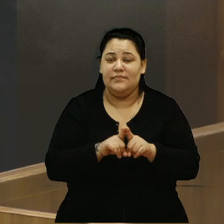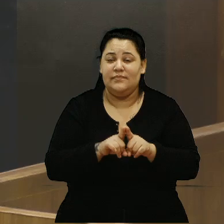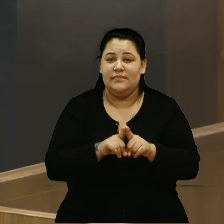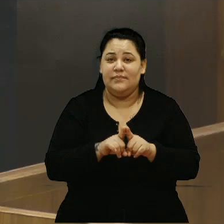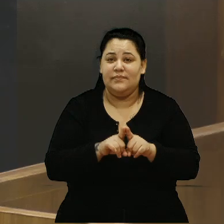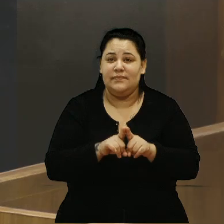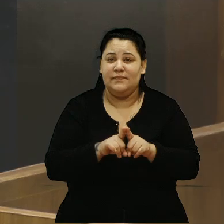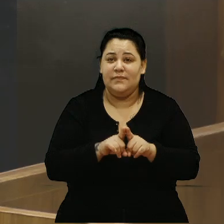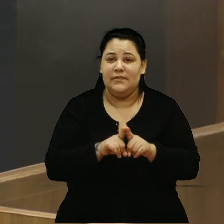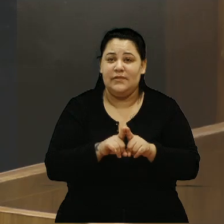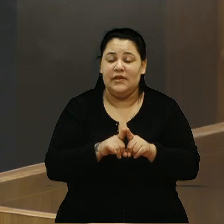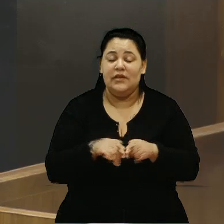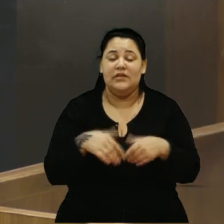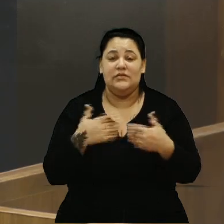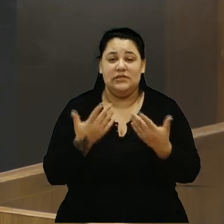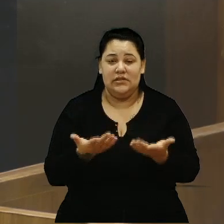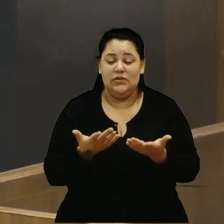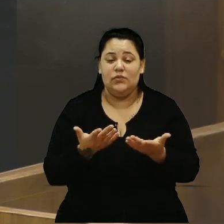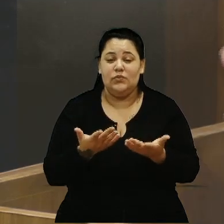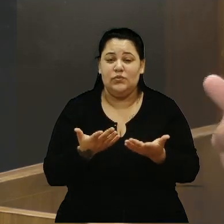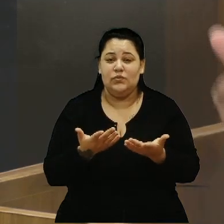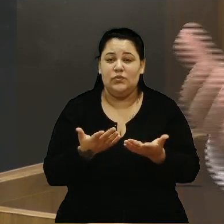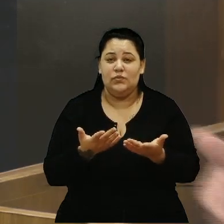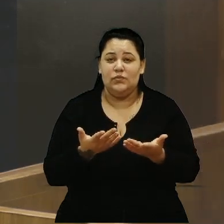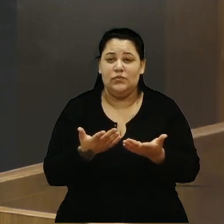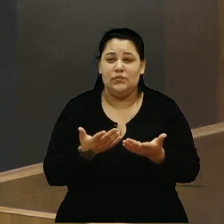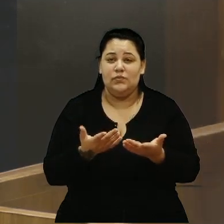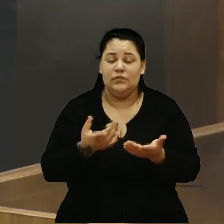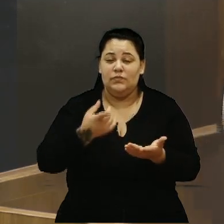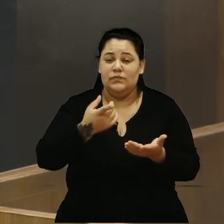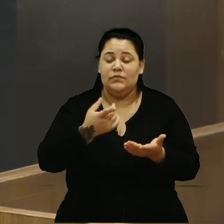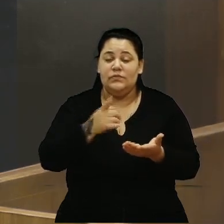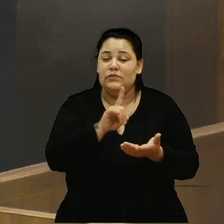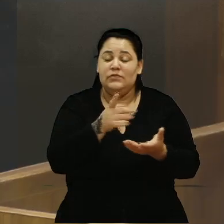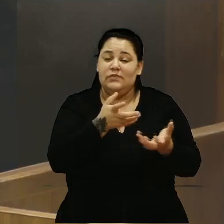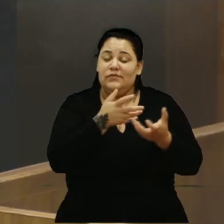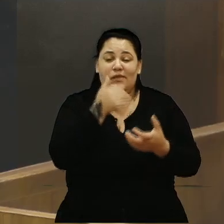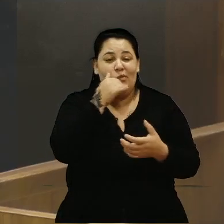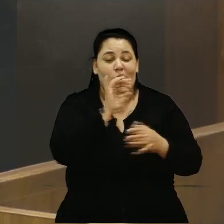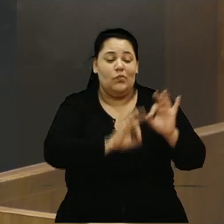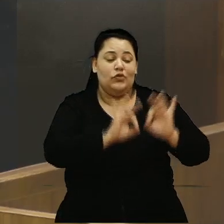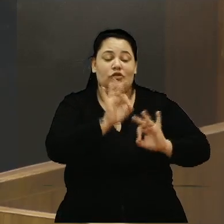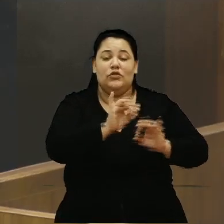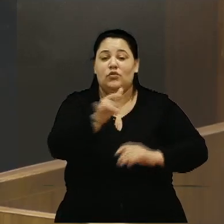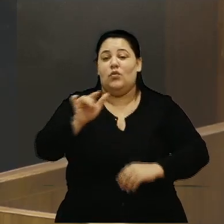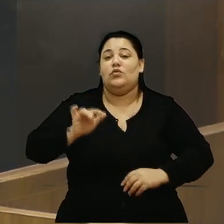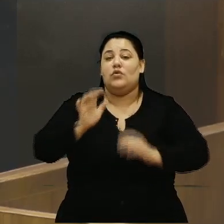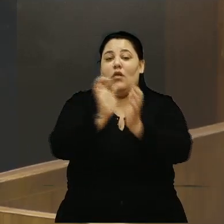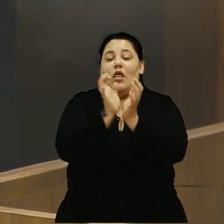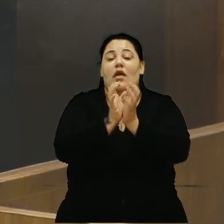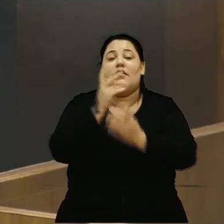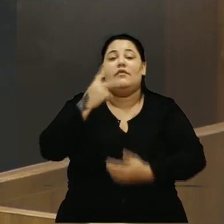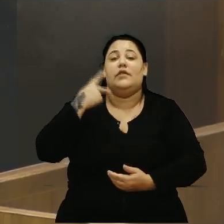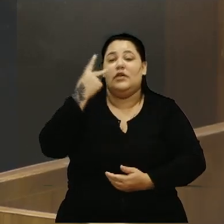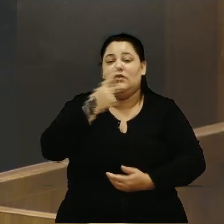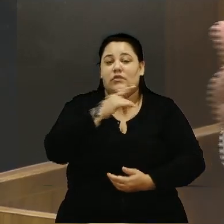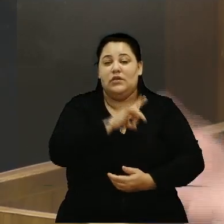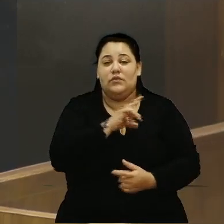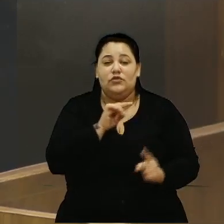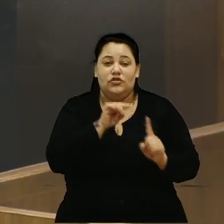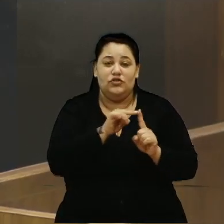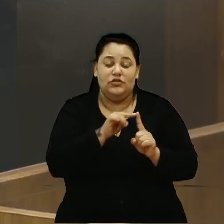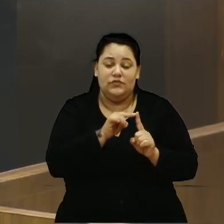né? Então, que esse não seja mais um projeto daqueles tantos que os colegas vereadores têm vindo aqui